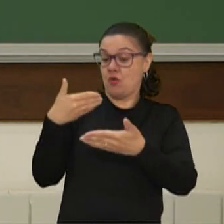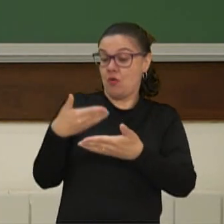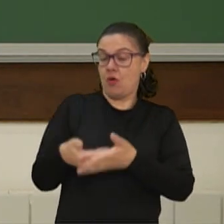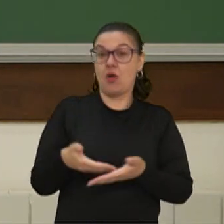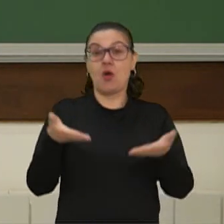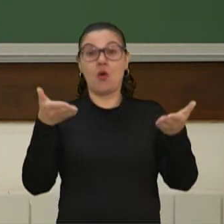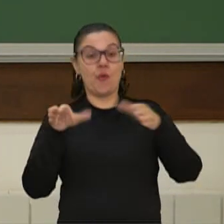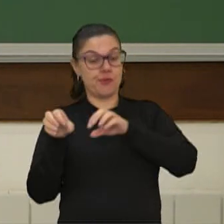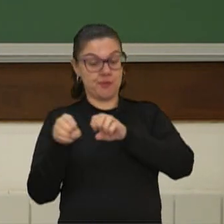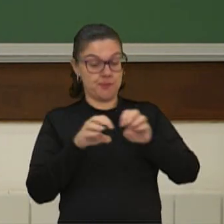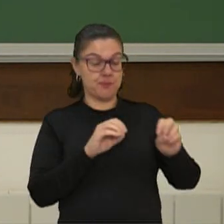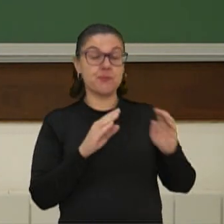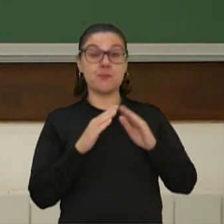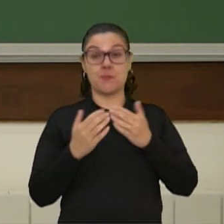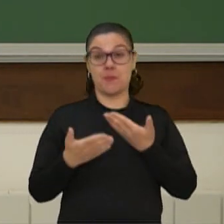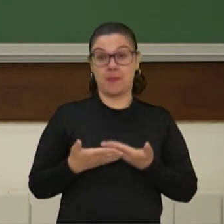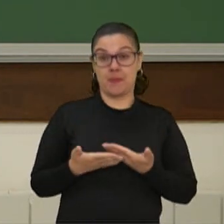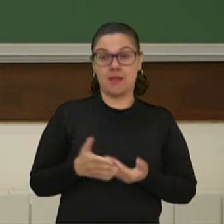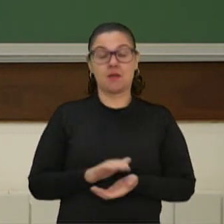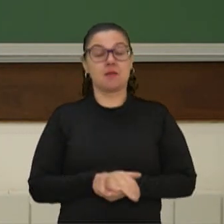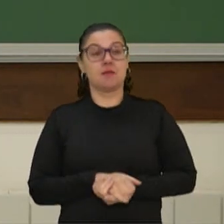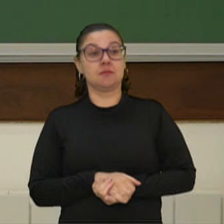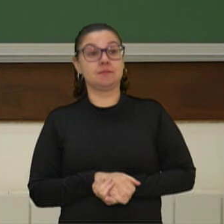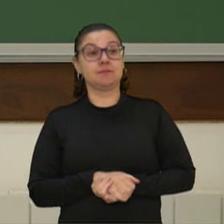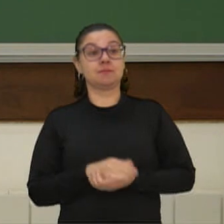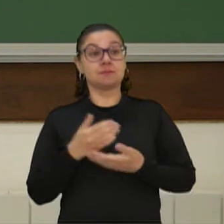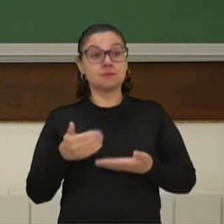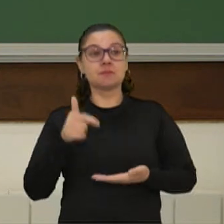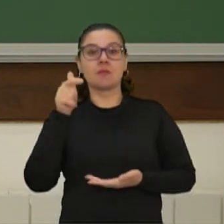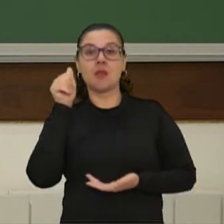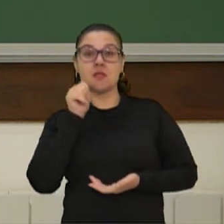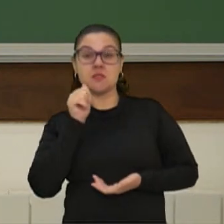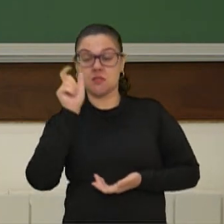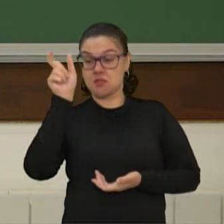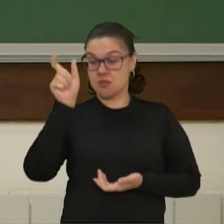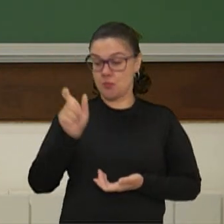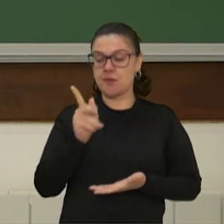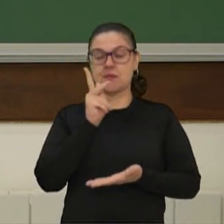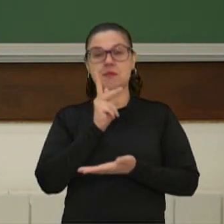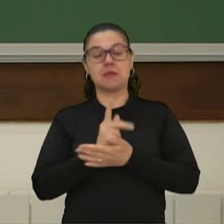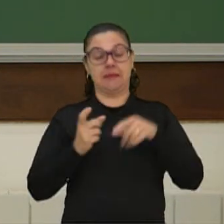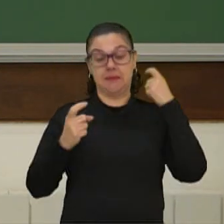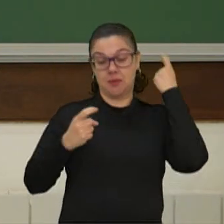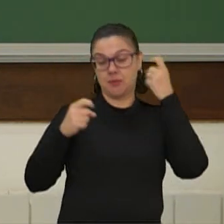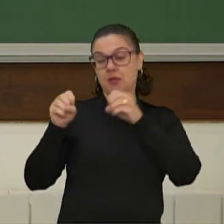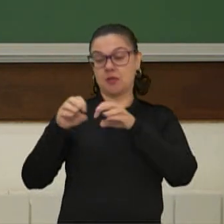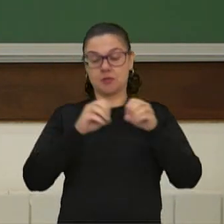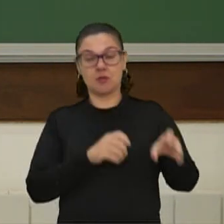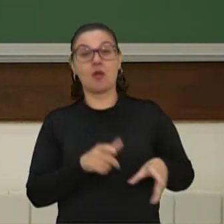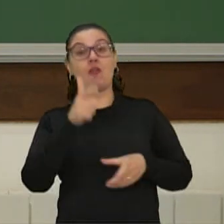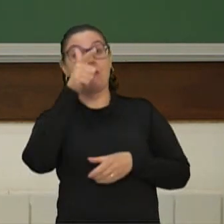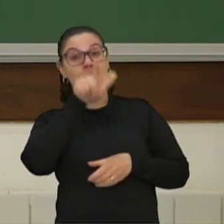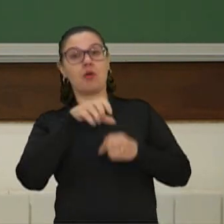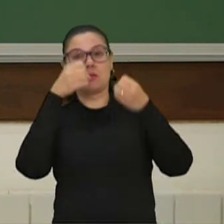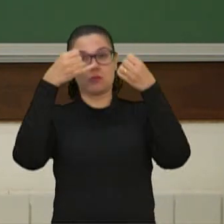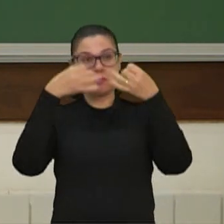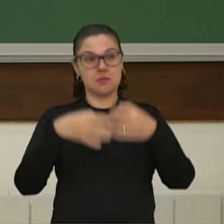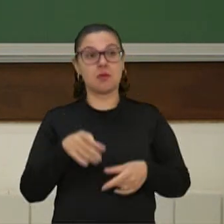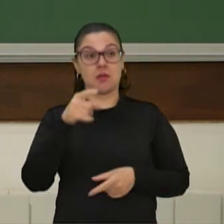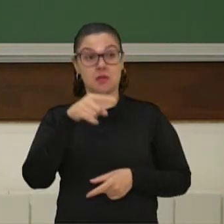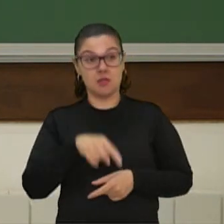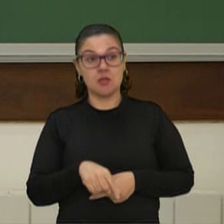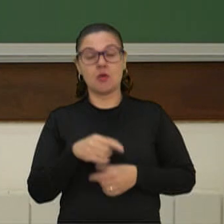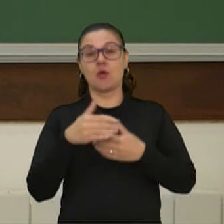é ensinado nas escolas, né? Ela sempre se preocupada com educação. Volto a fazer o chamamento para vocês,